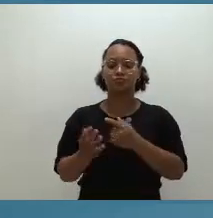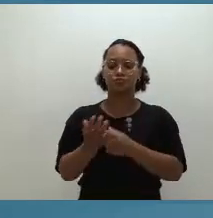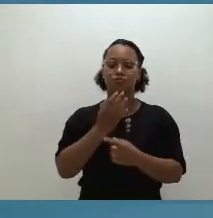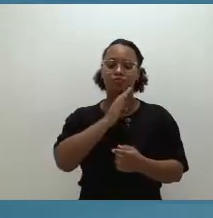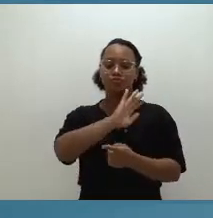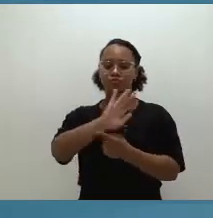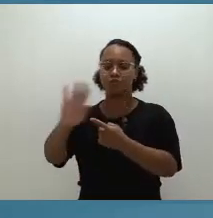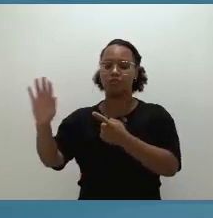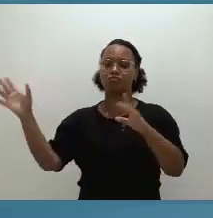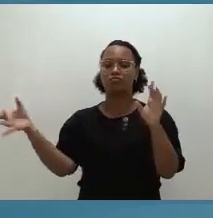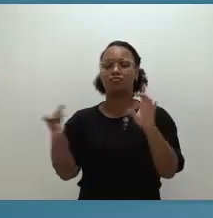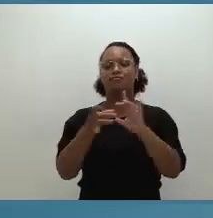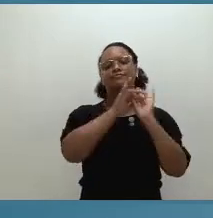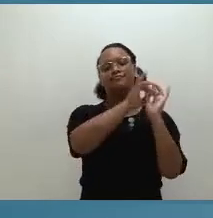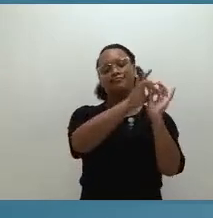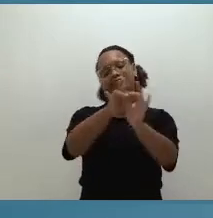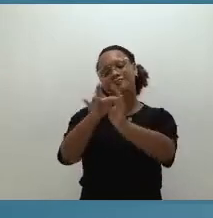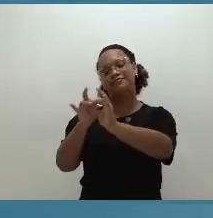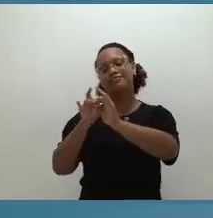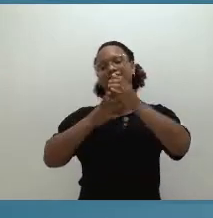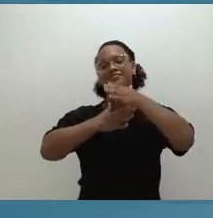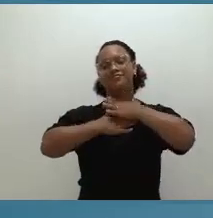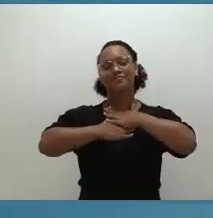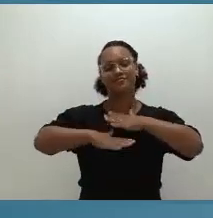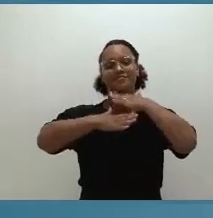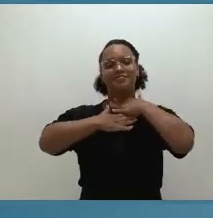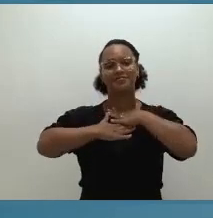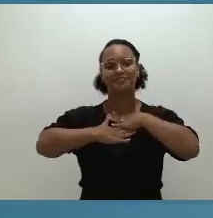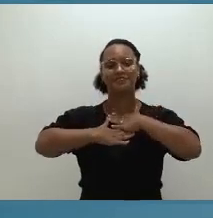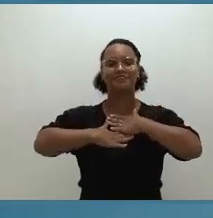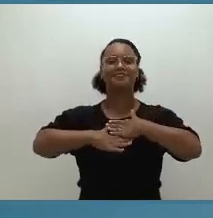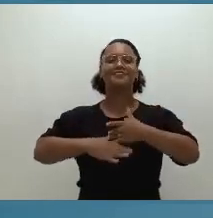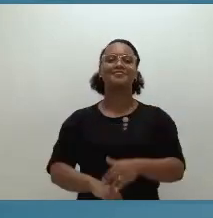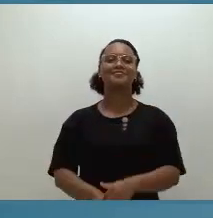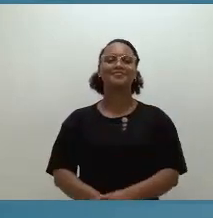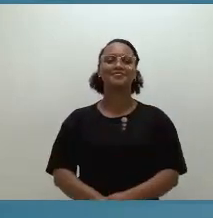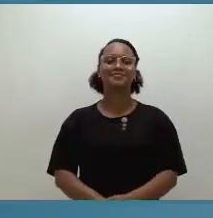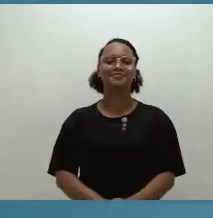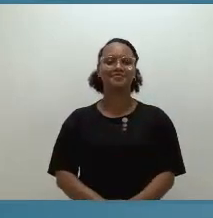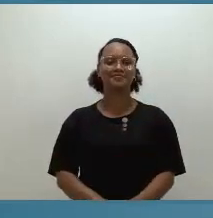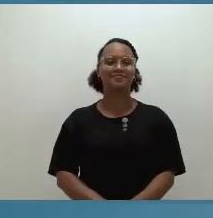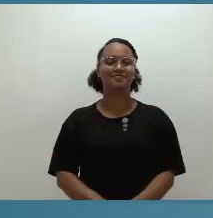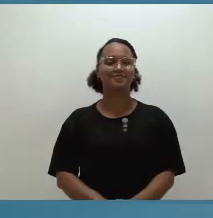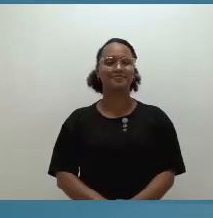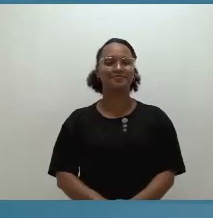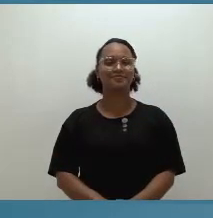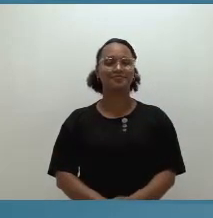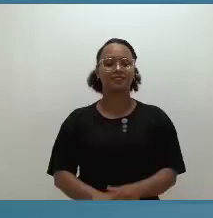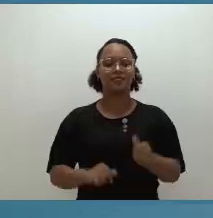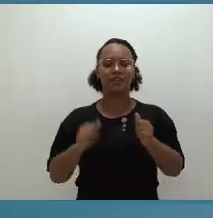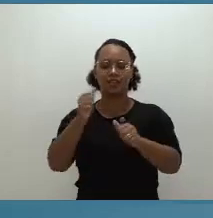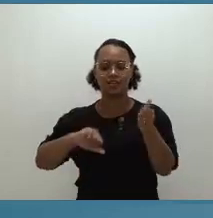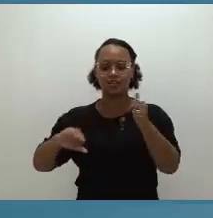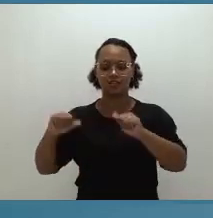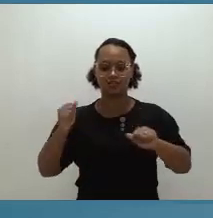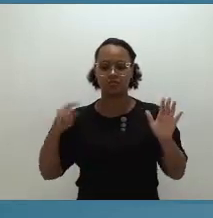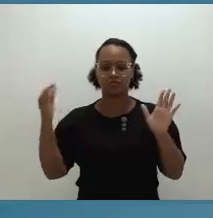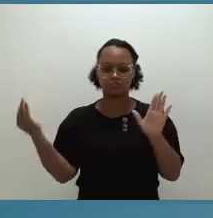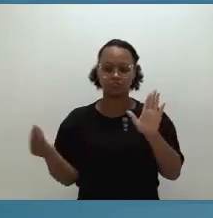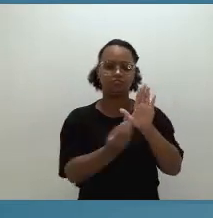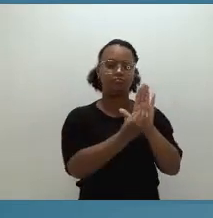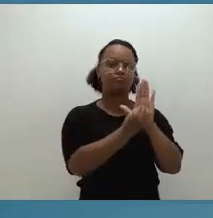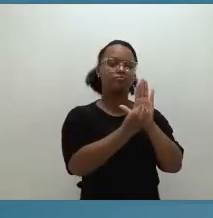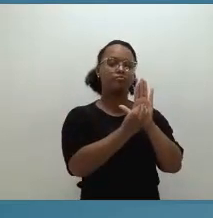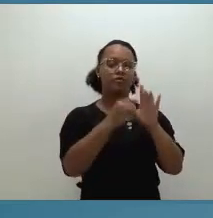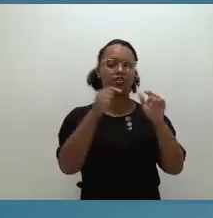possibilita a união, a tranquilidade. A administração de Vossa Excelência ficará marcada